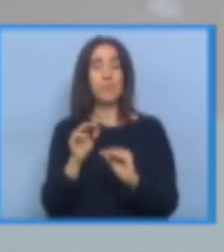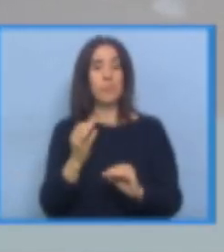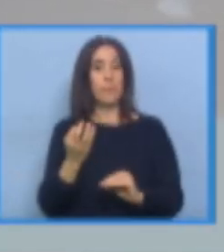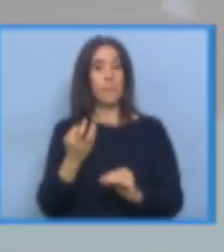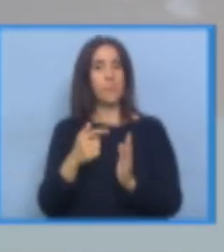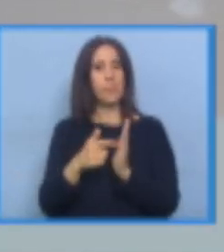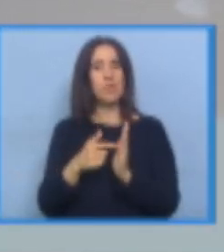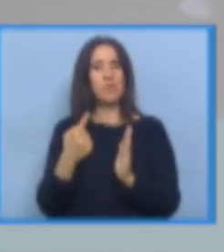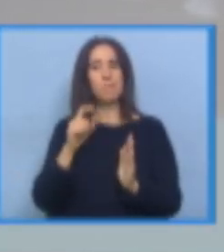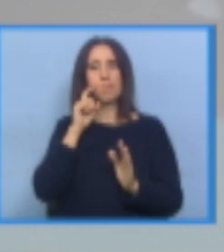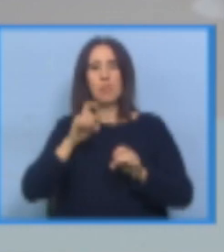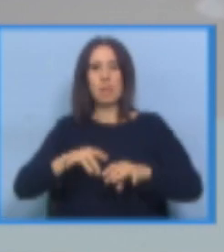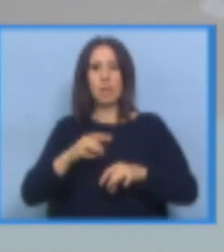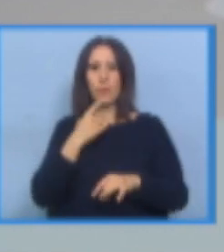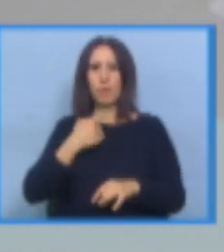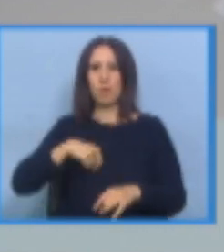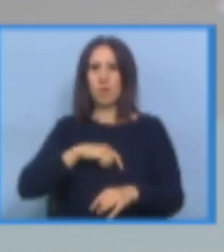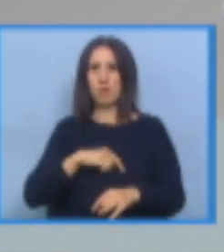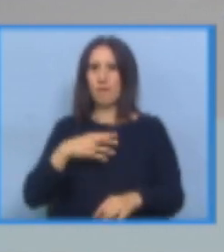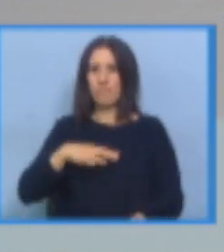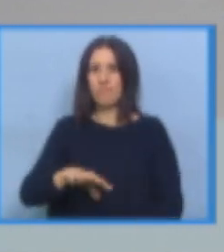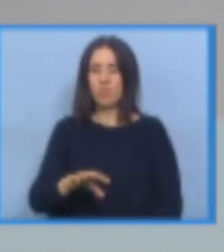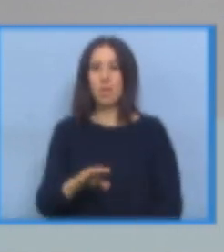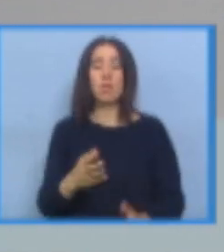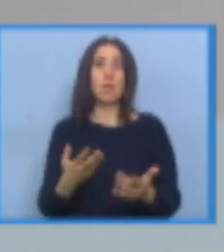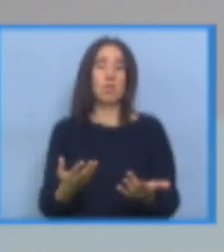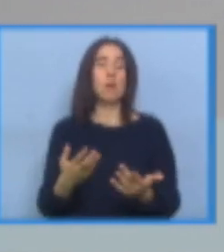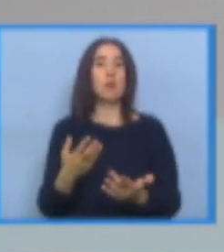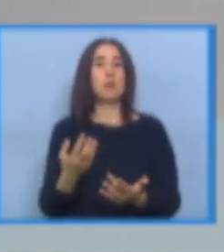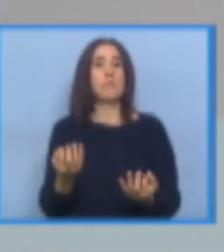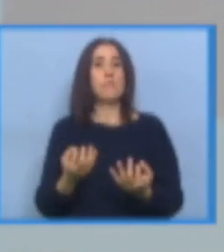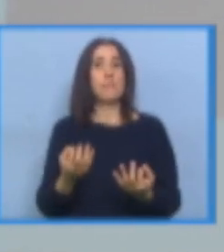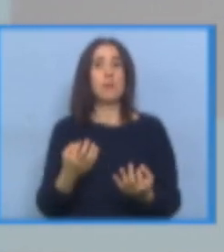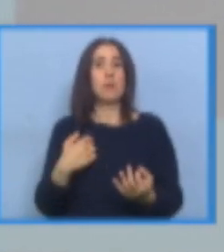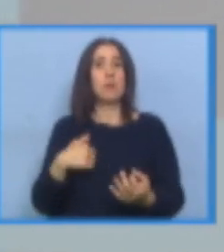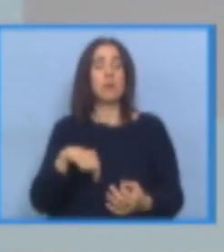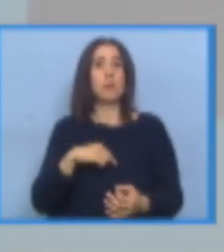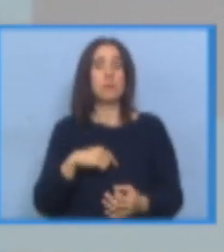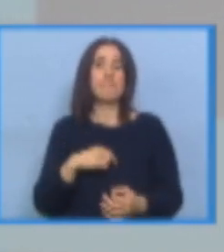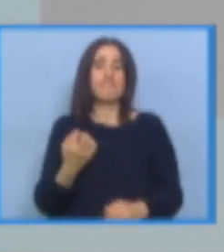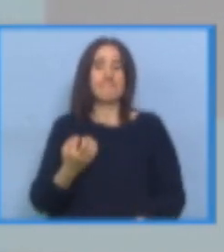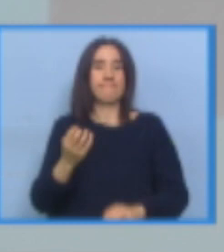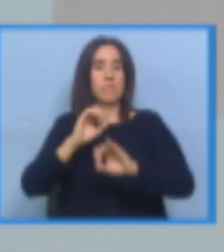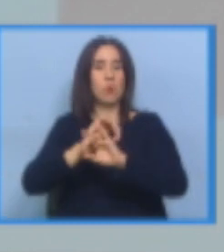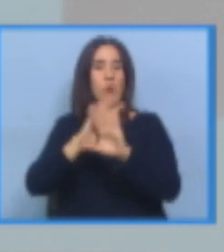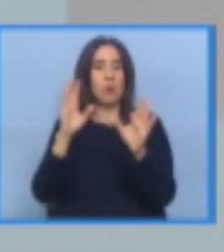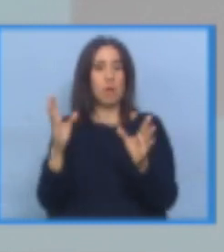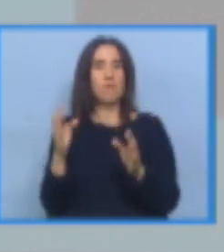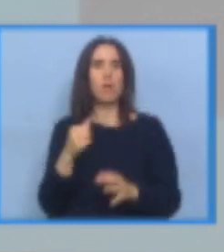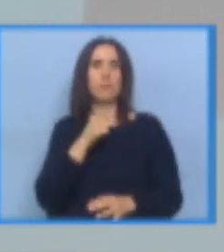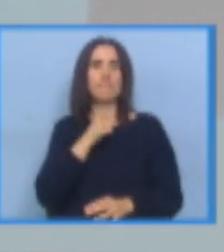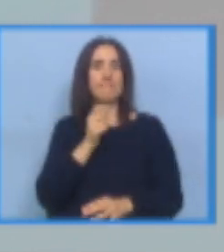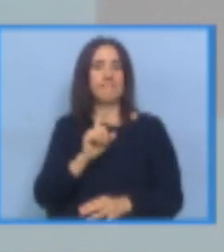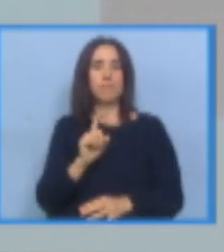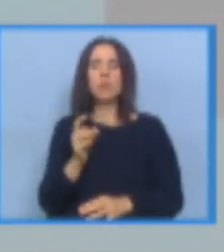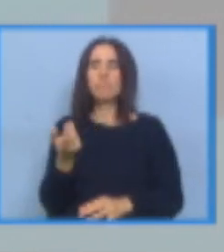é uma dimensão muito preventiva que nós pretendemos. Agora, não ficamos aliados, é óbvio, também ao fenómeno profissional,